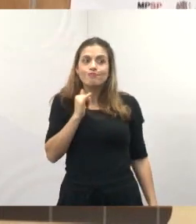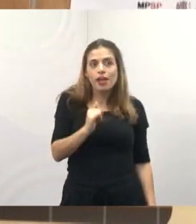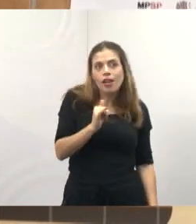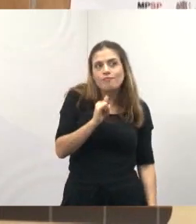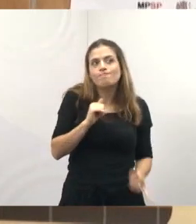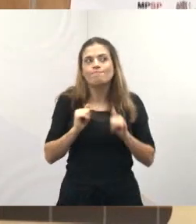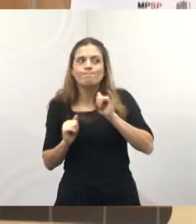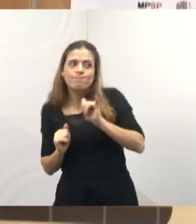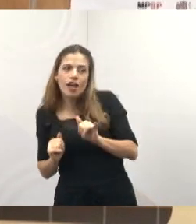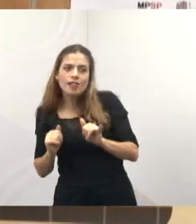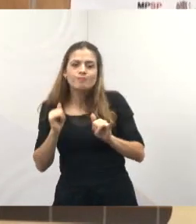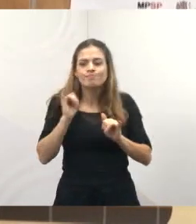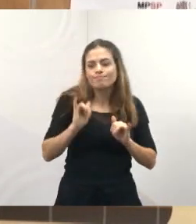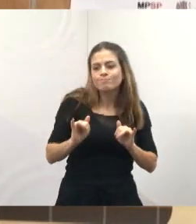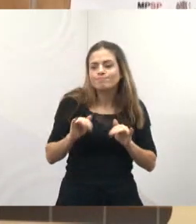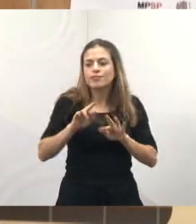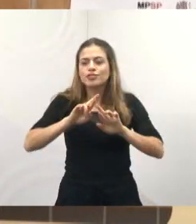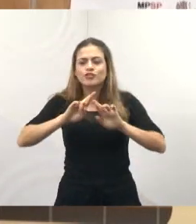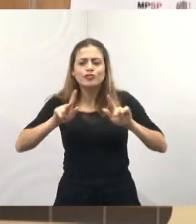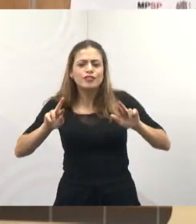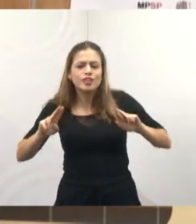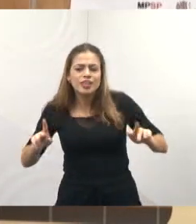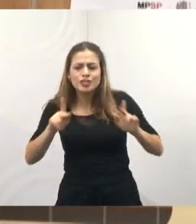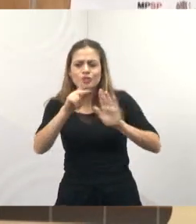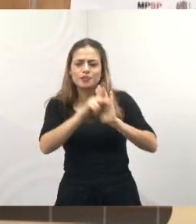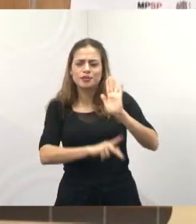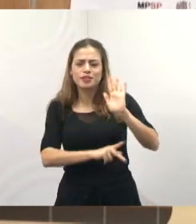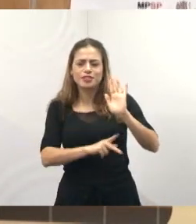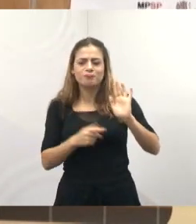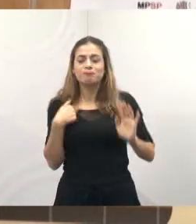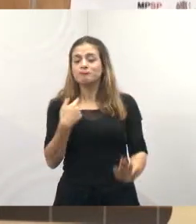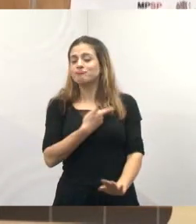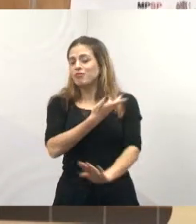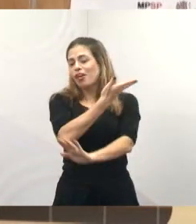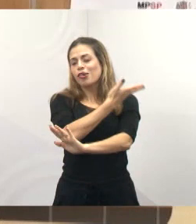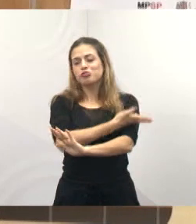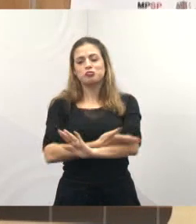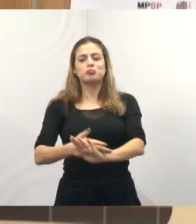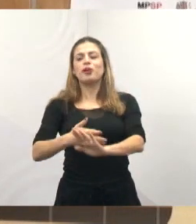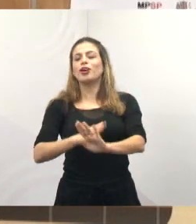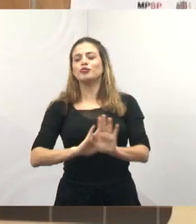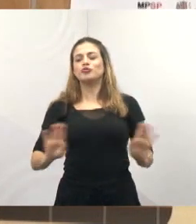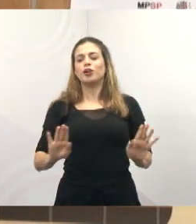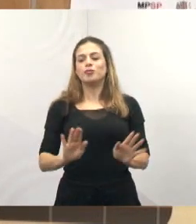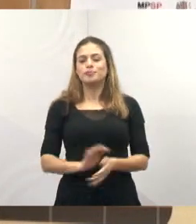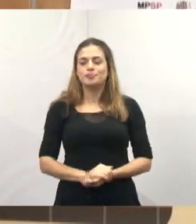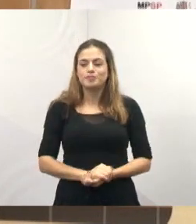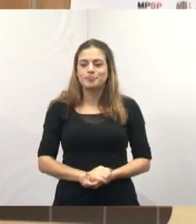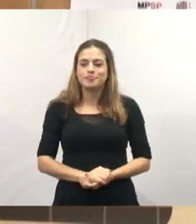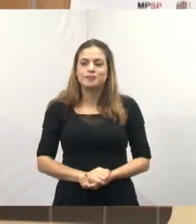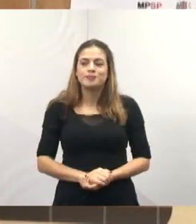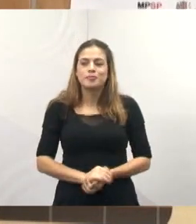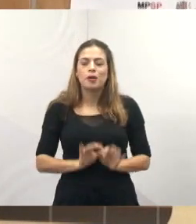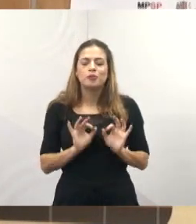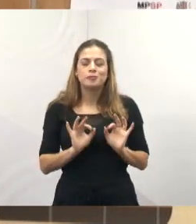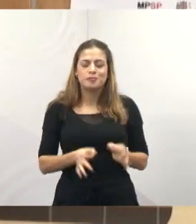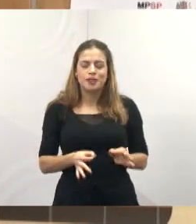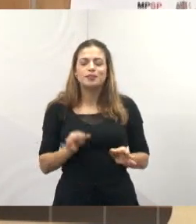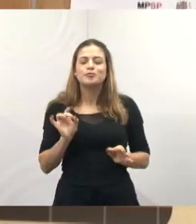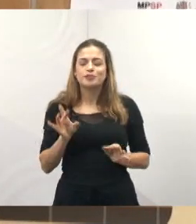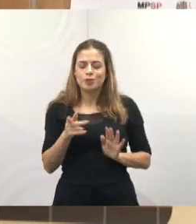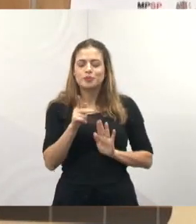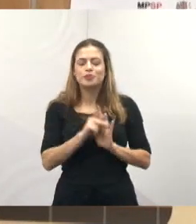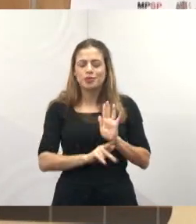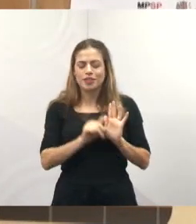negócio, fala outro que não está no projeto. Então, eu já estou até acostumando com os vereadores a falar isso aí. Mas o certo seria só falar do